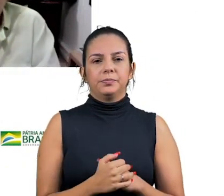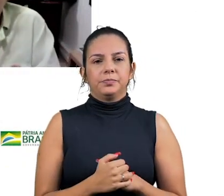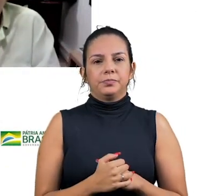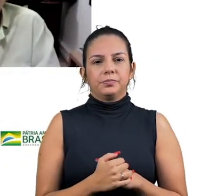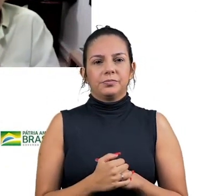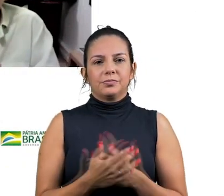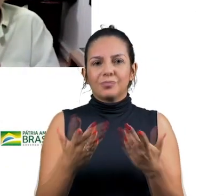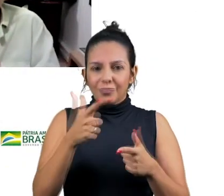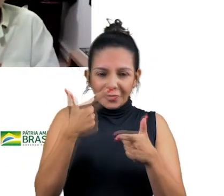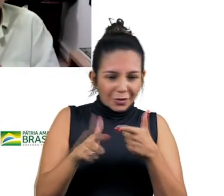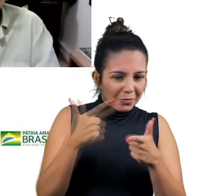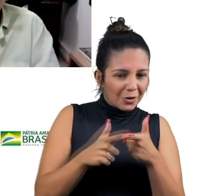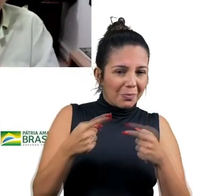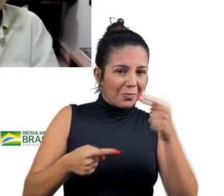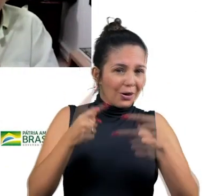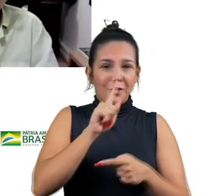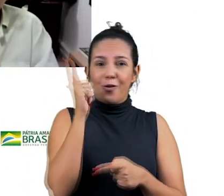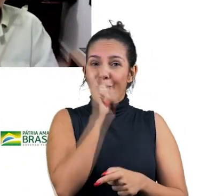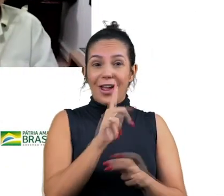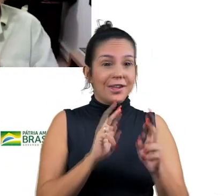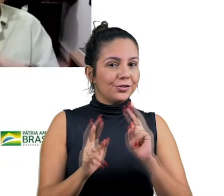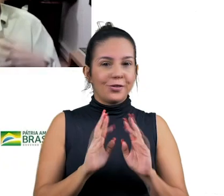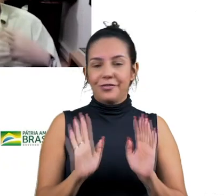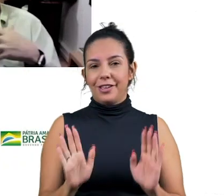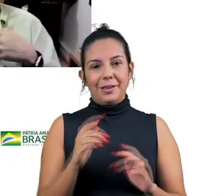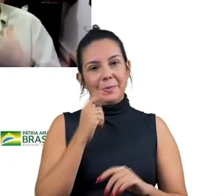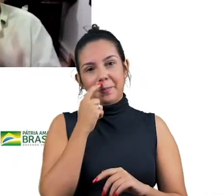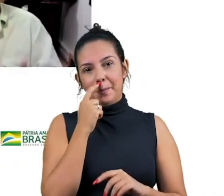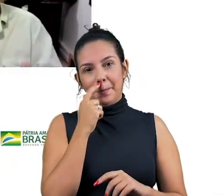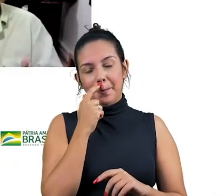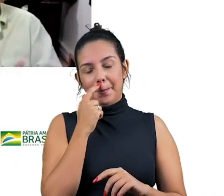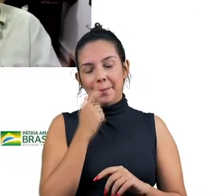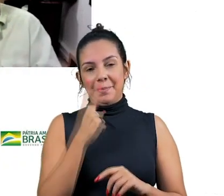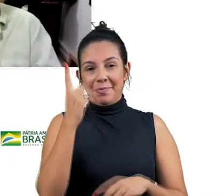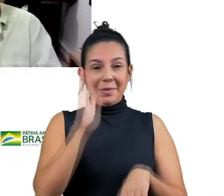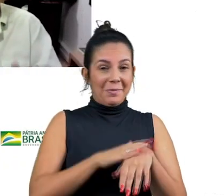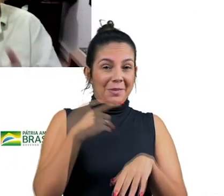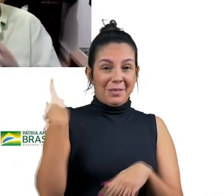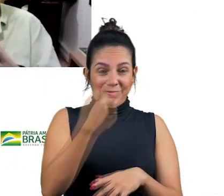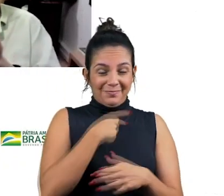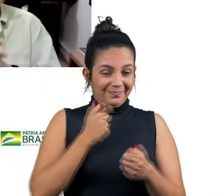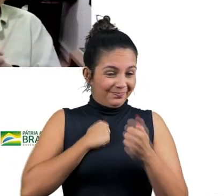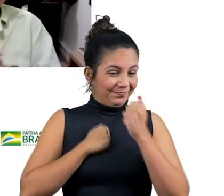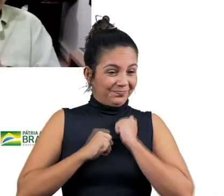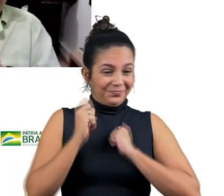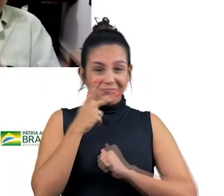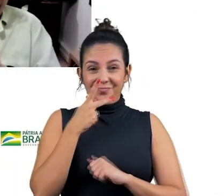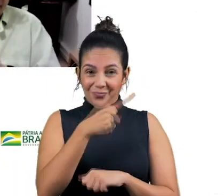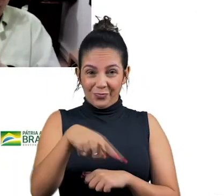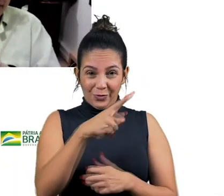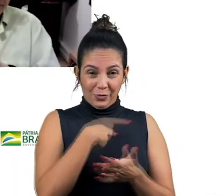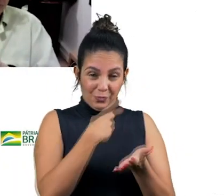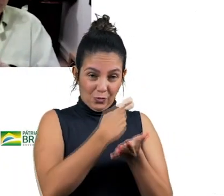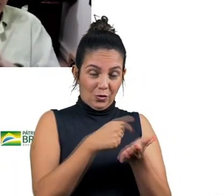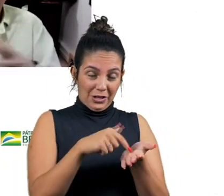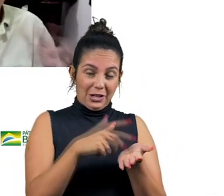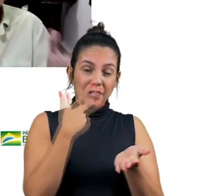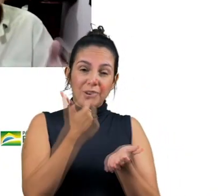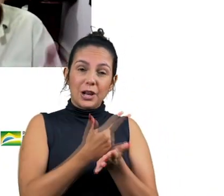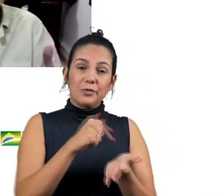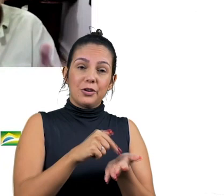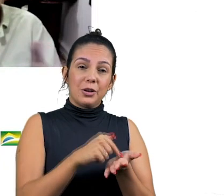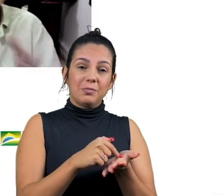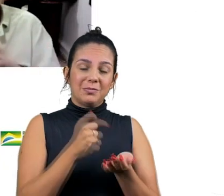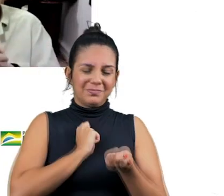e esse é um dos problemas que a política não consegue resolver. Né? Quer dizer, uma das minhas angústias, que eu falo muito dela no